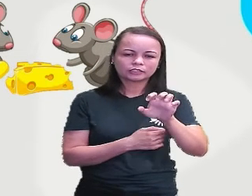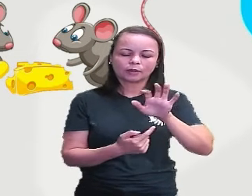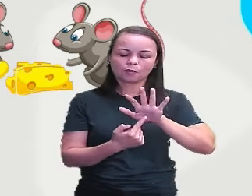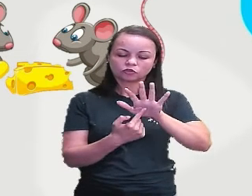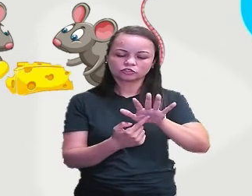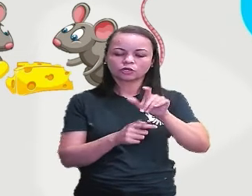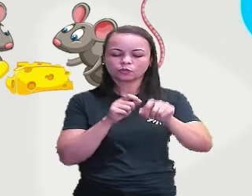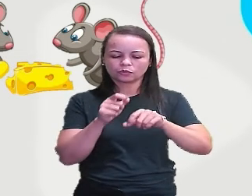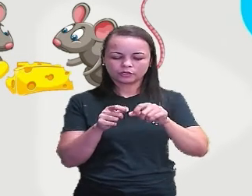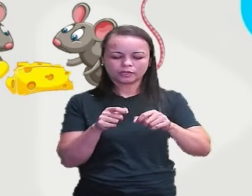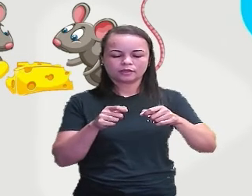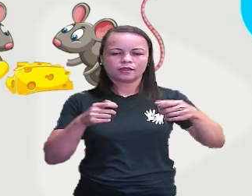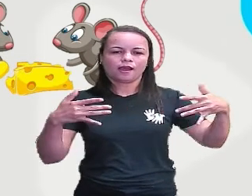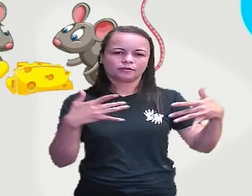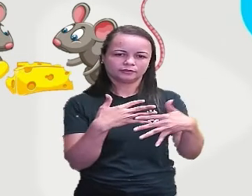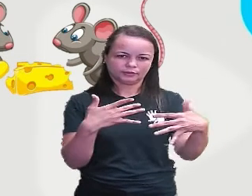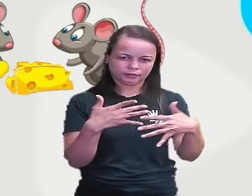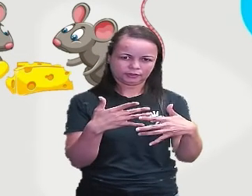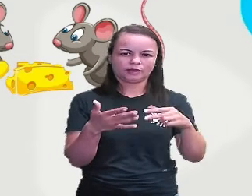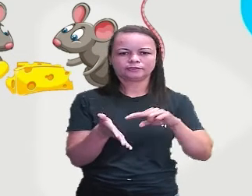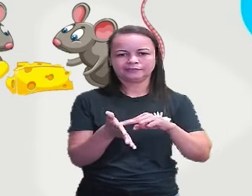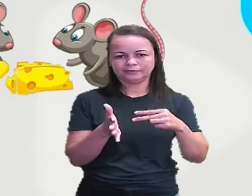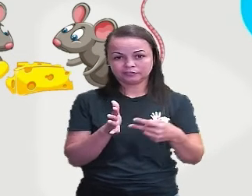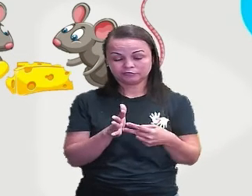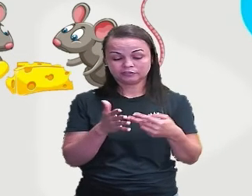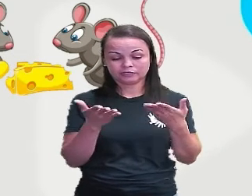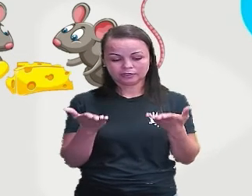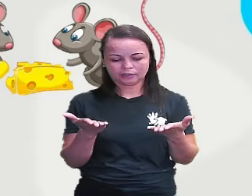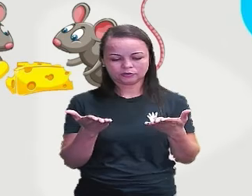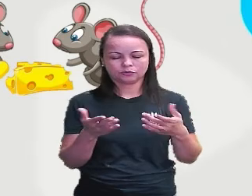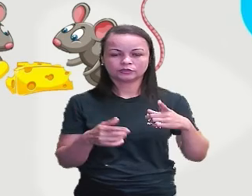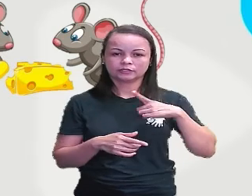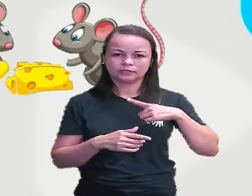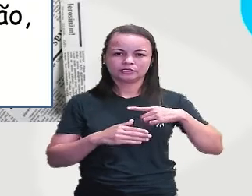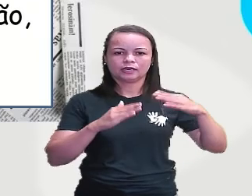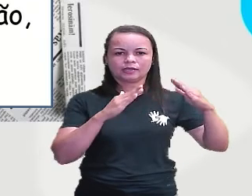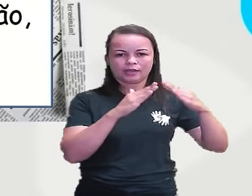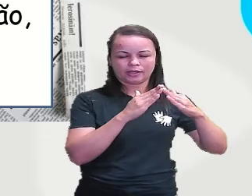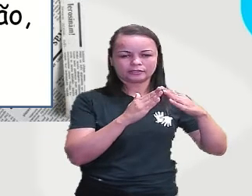na cidade é que tinha essa casa, né, rica e bonita.